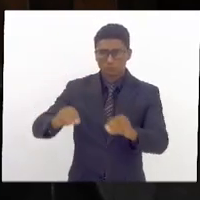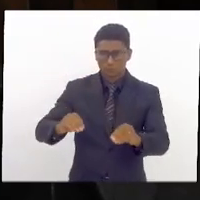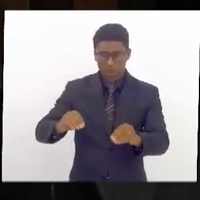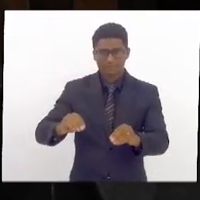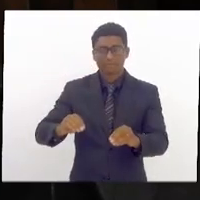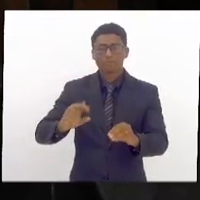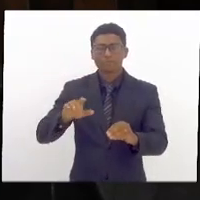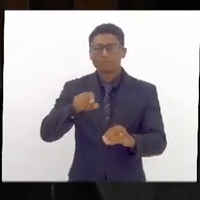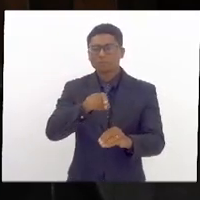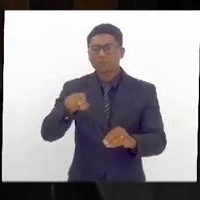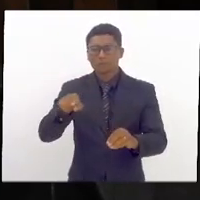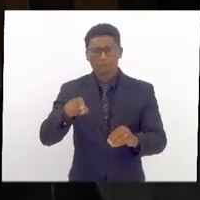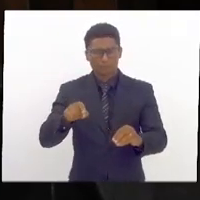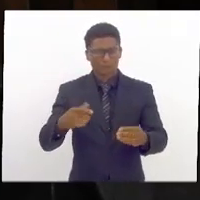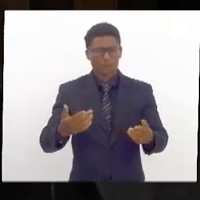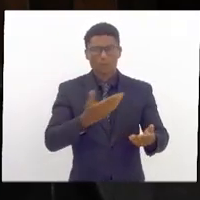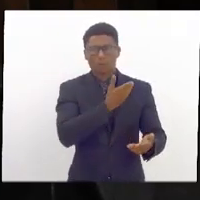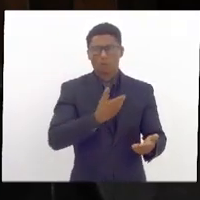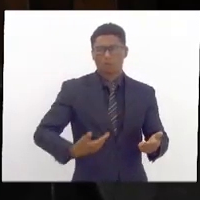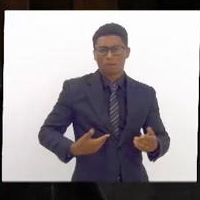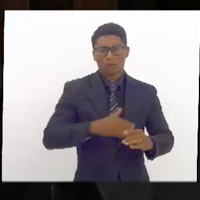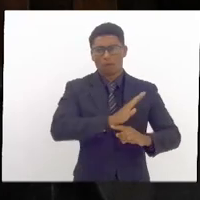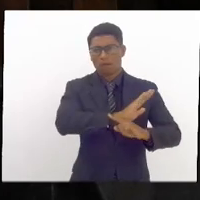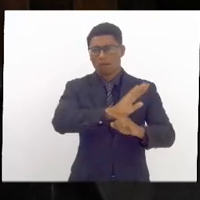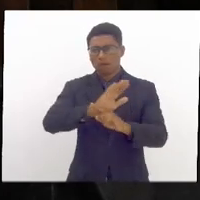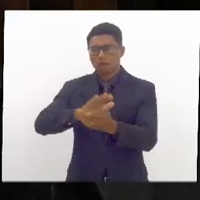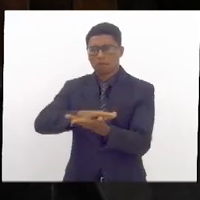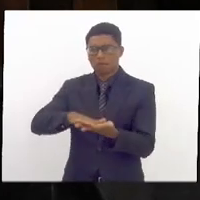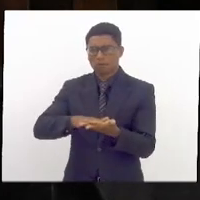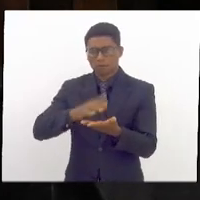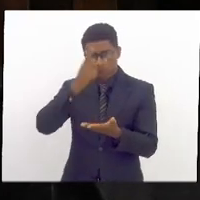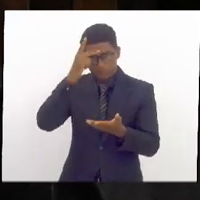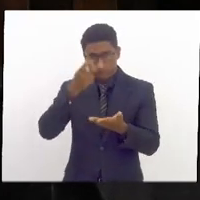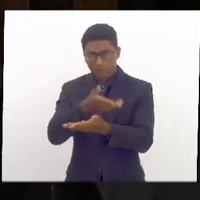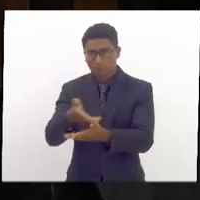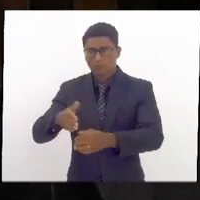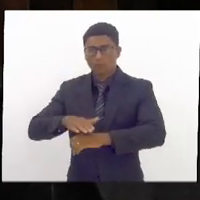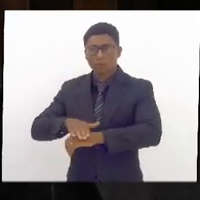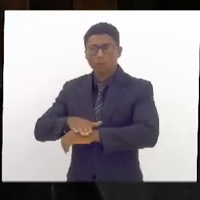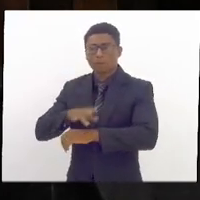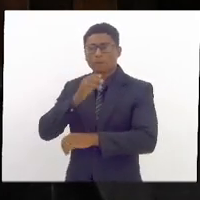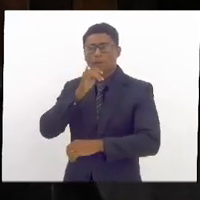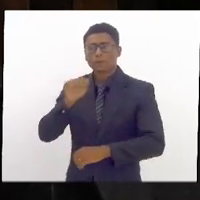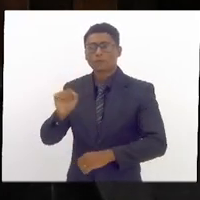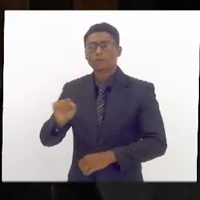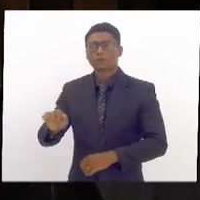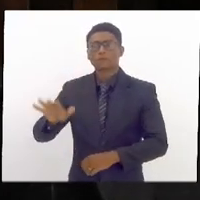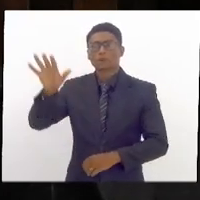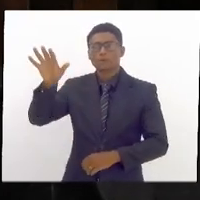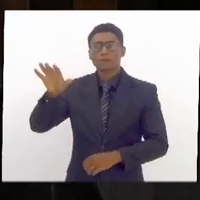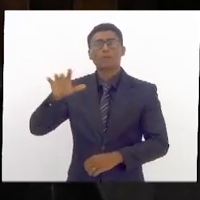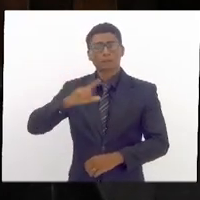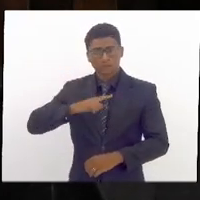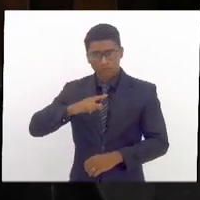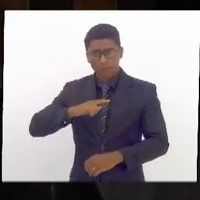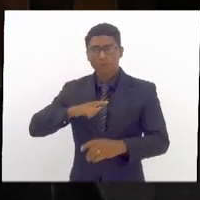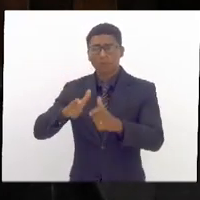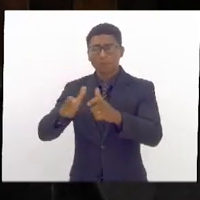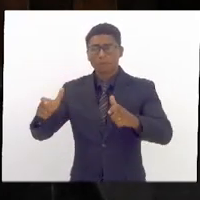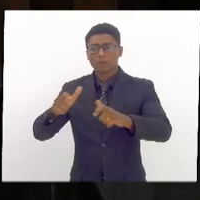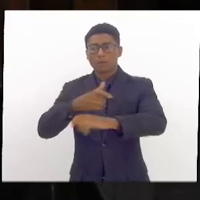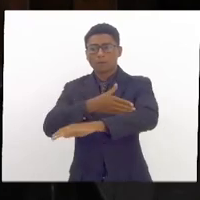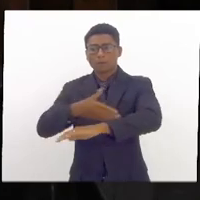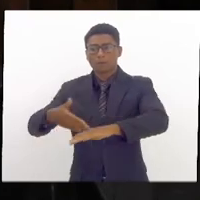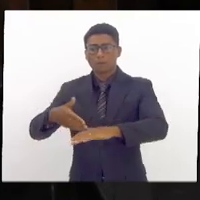públicos adequados, e esses nordestinos brancos, e aqui eu dou exemplo de favelas que têm uma cor de pele predominantemente branca, como